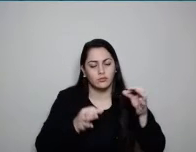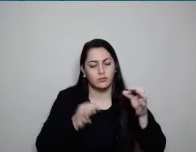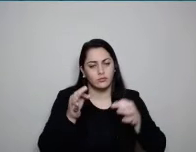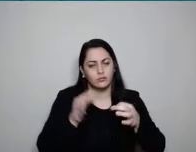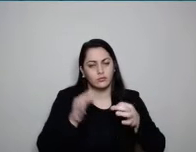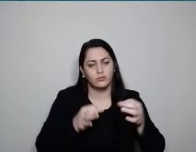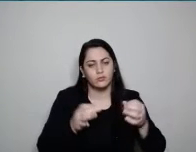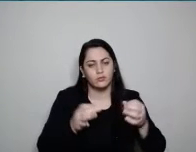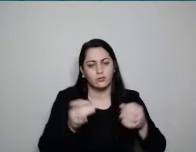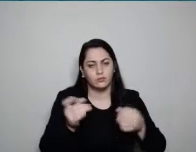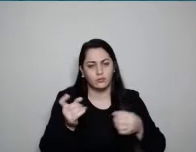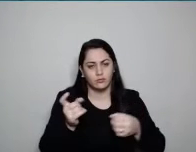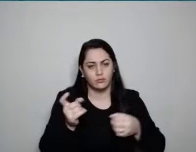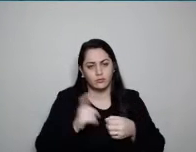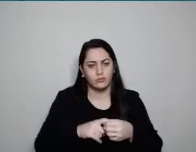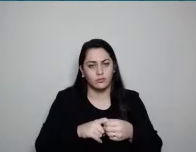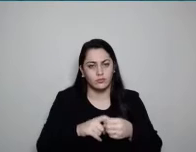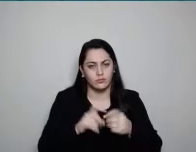Doutor Vinícius, pode?